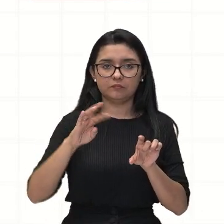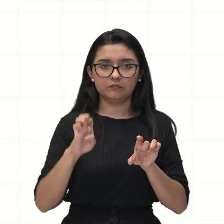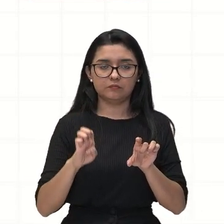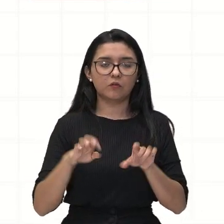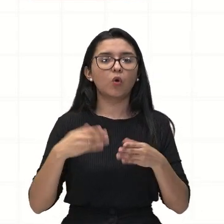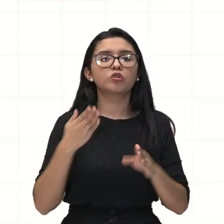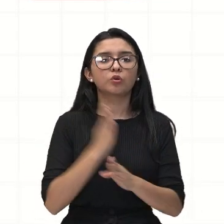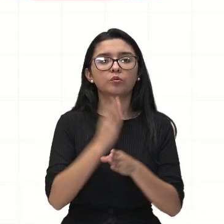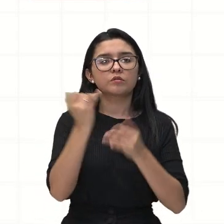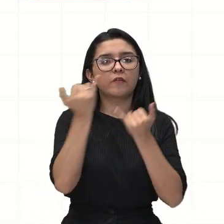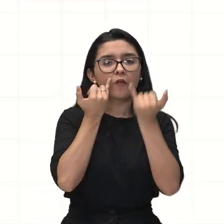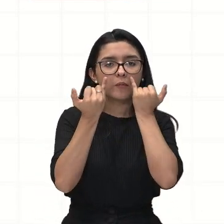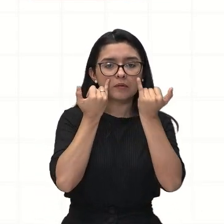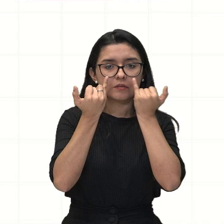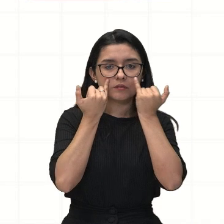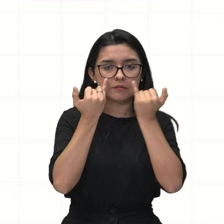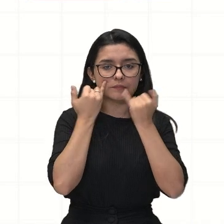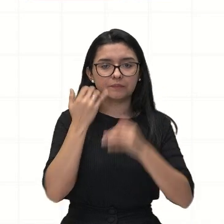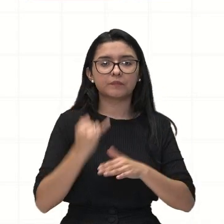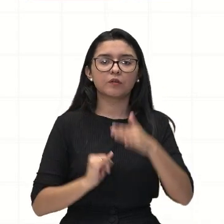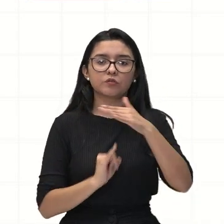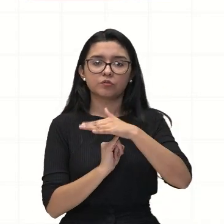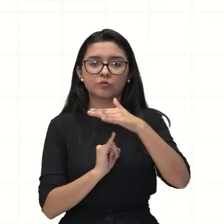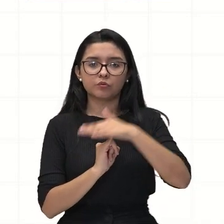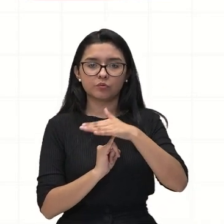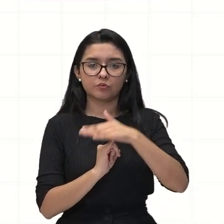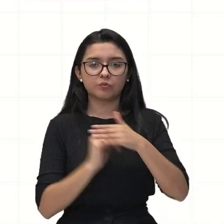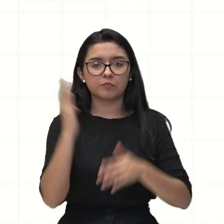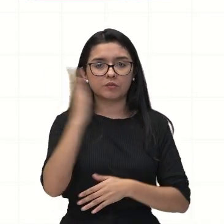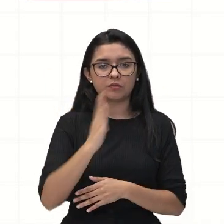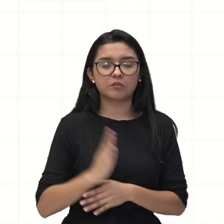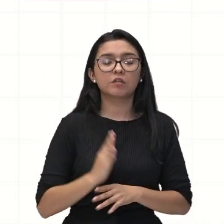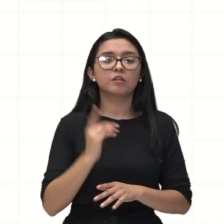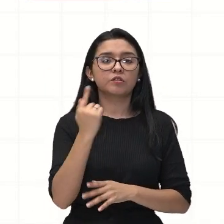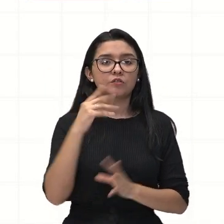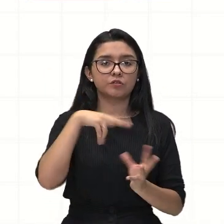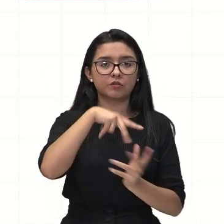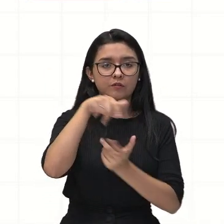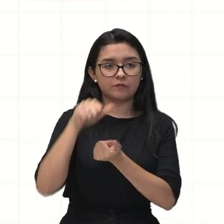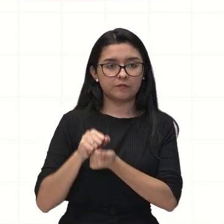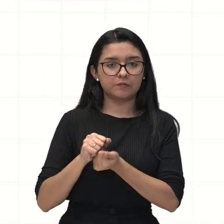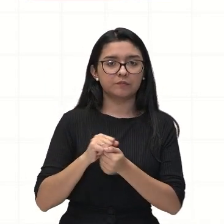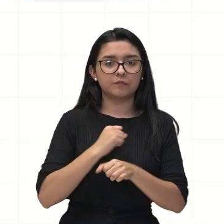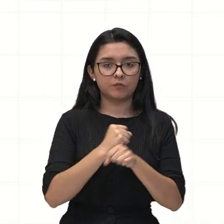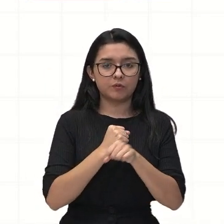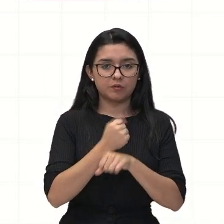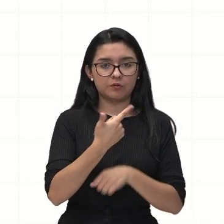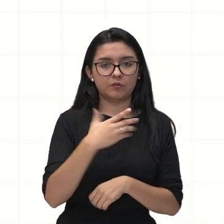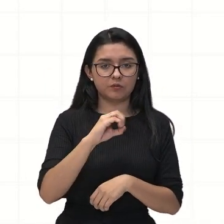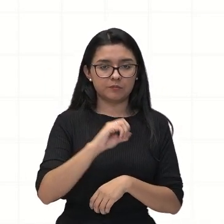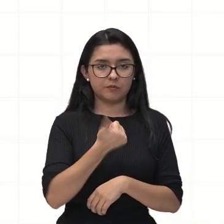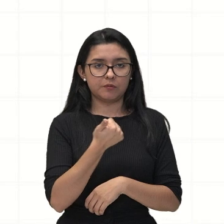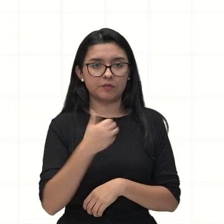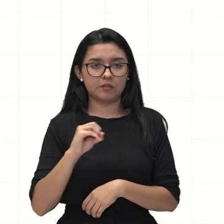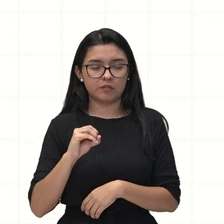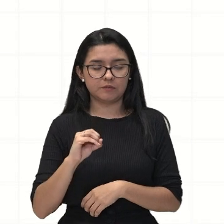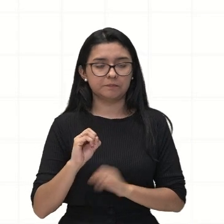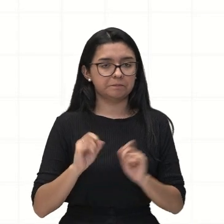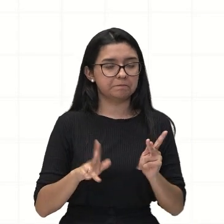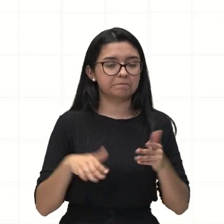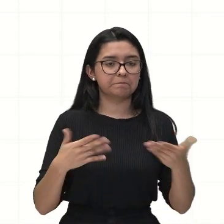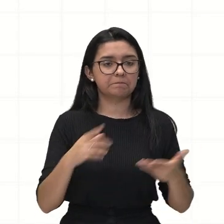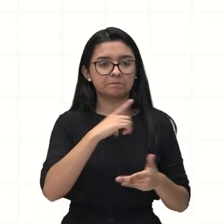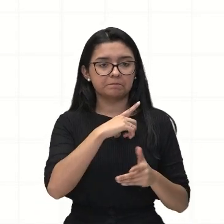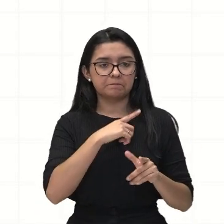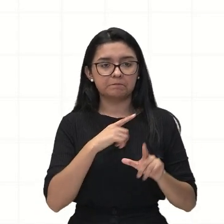do Instituto Brasileiro de Geografia e Estatística, o nosso censo demográfico de 2010. Então temos